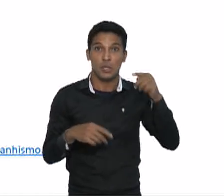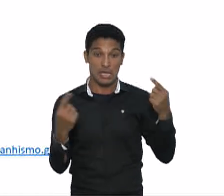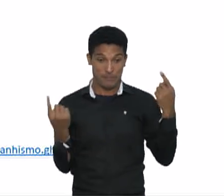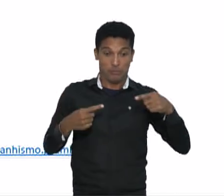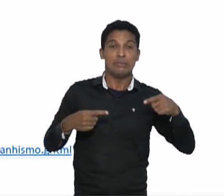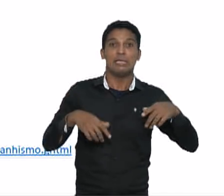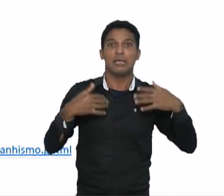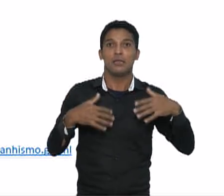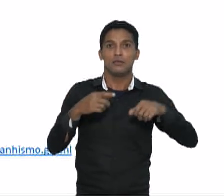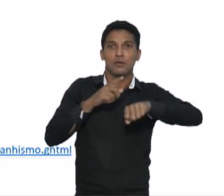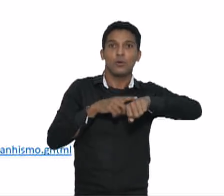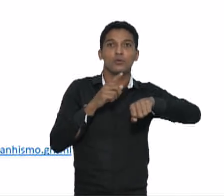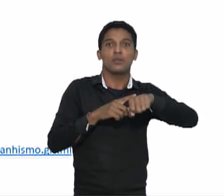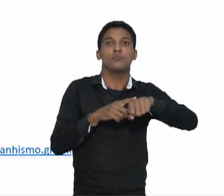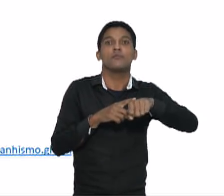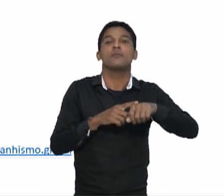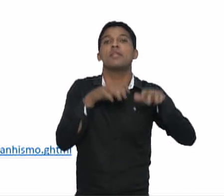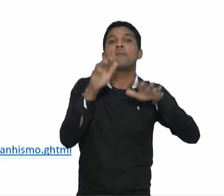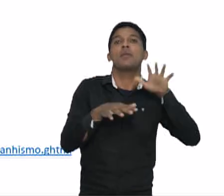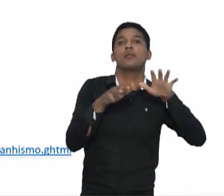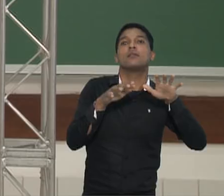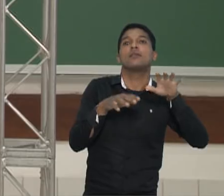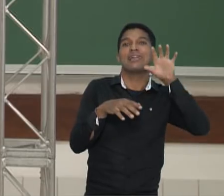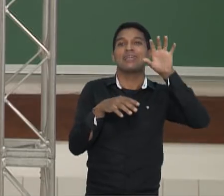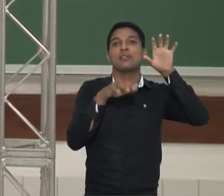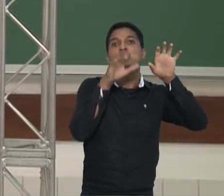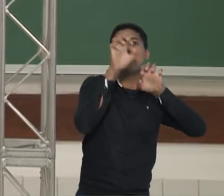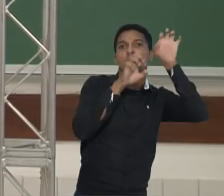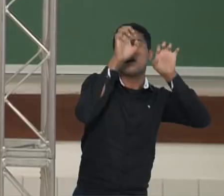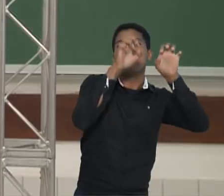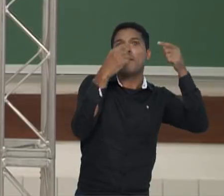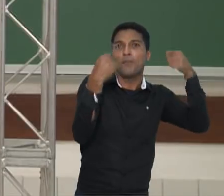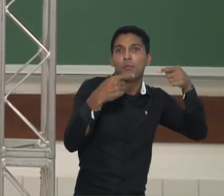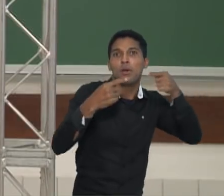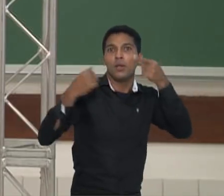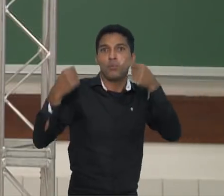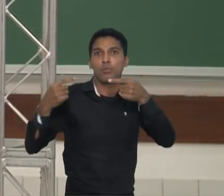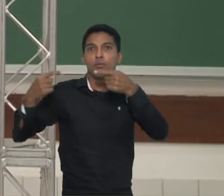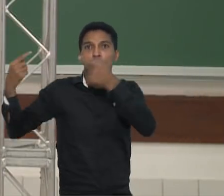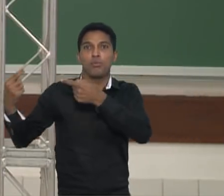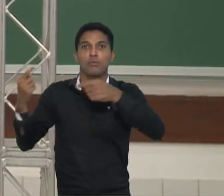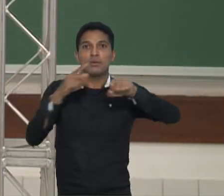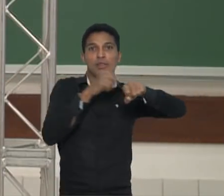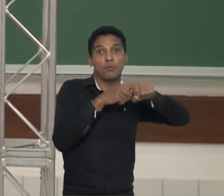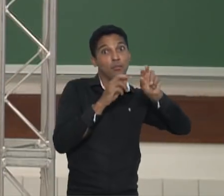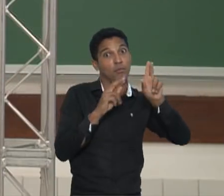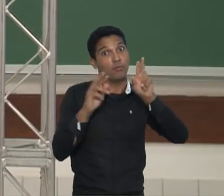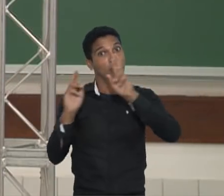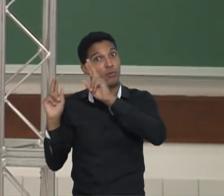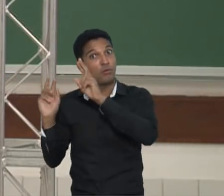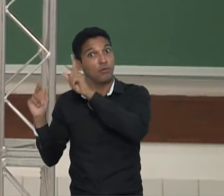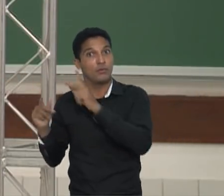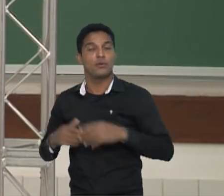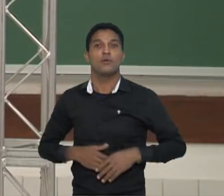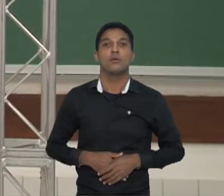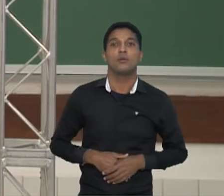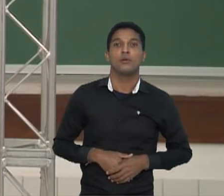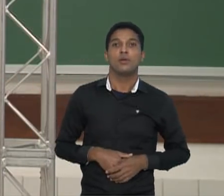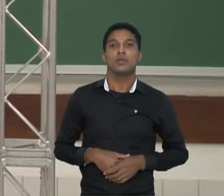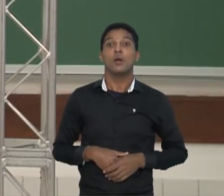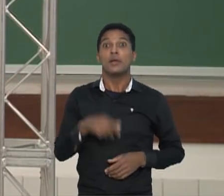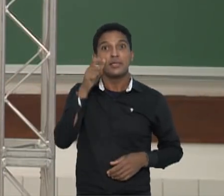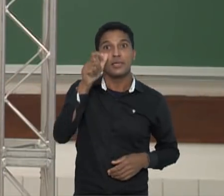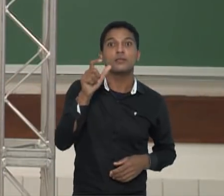de acordo com a competição. O interessante dessa competição do boulder é que o atleta ele